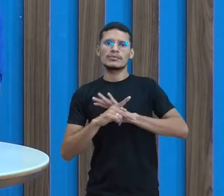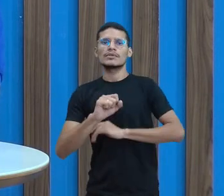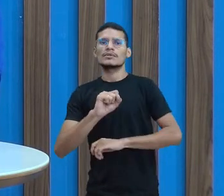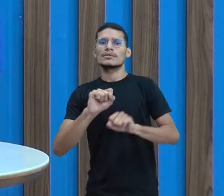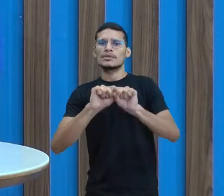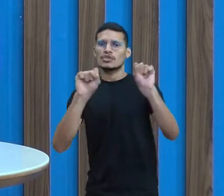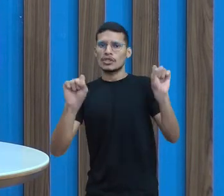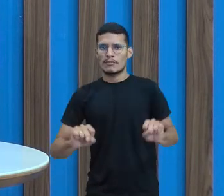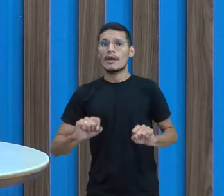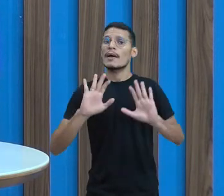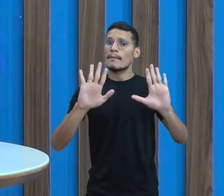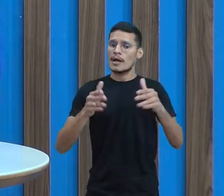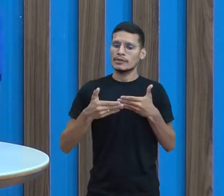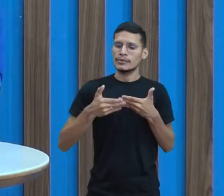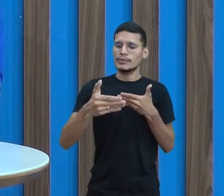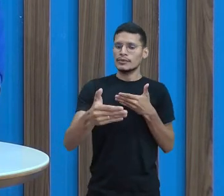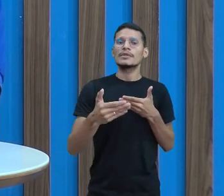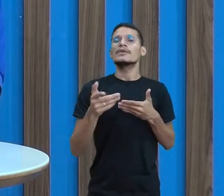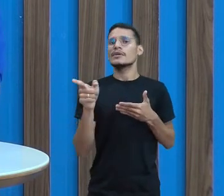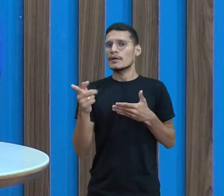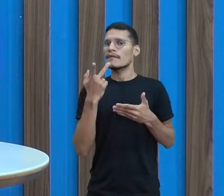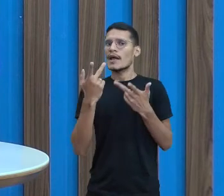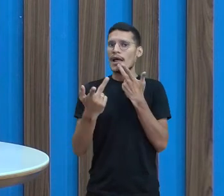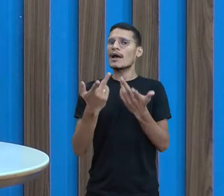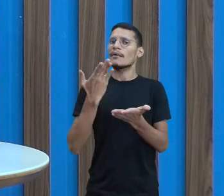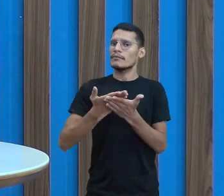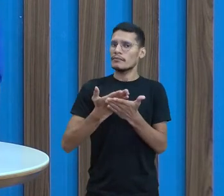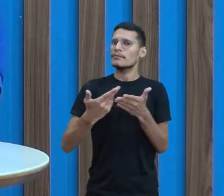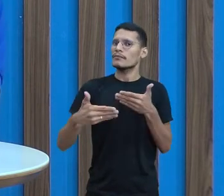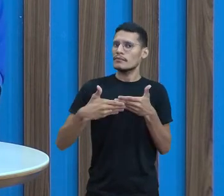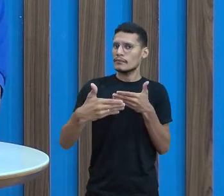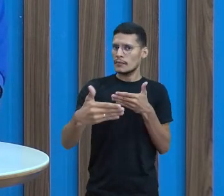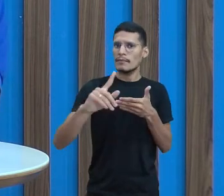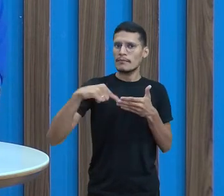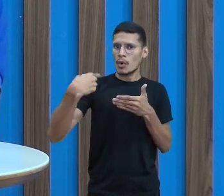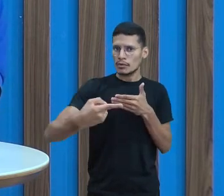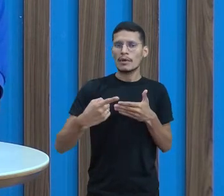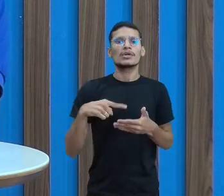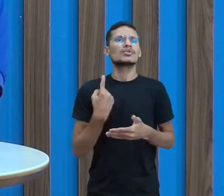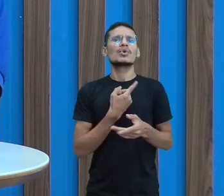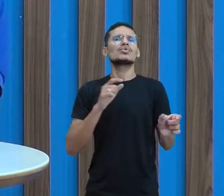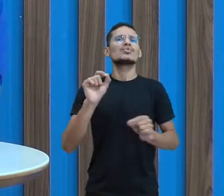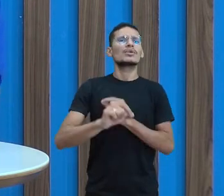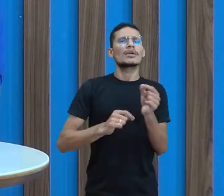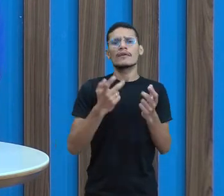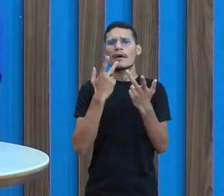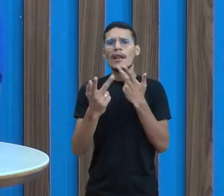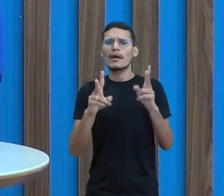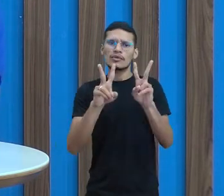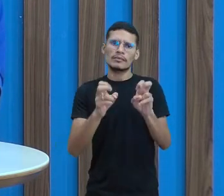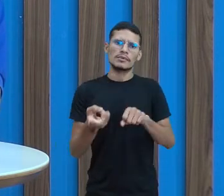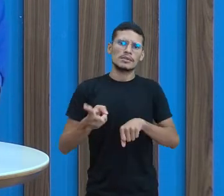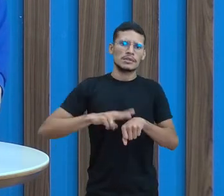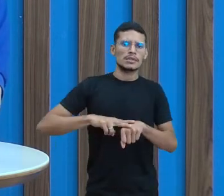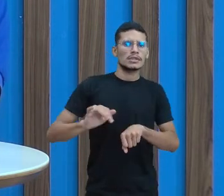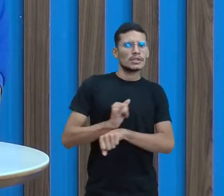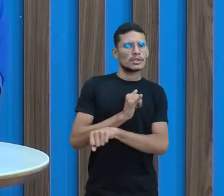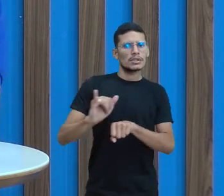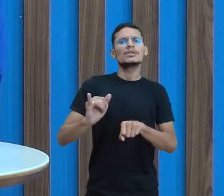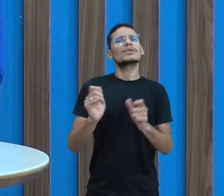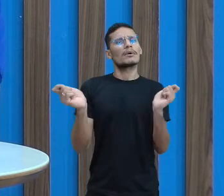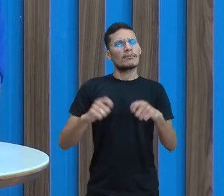certo? Mais na frente, como o professor Pedro falou, né, na próxima aula, a gente vai verificar que as duas técnicas continuam sendo